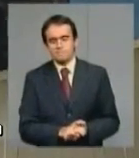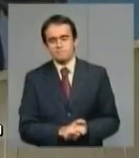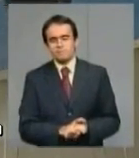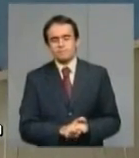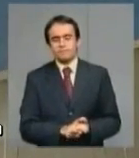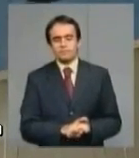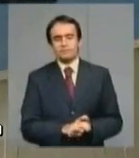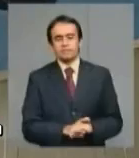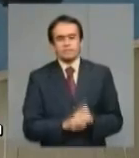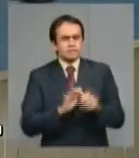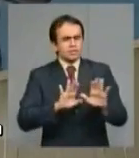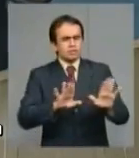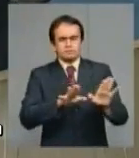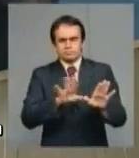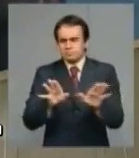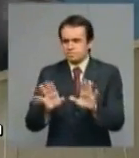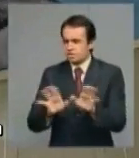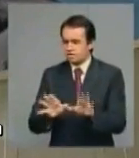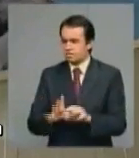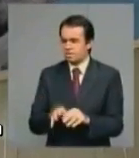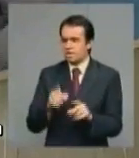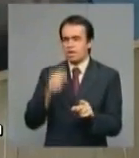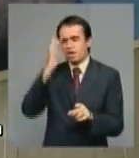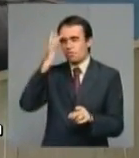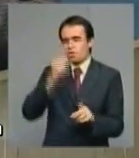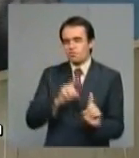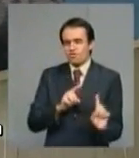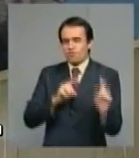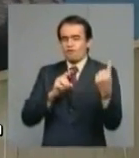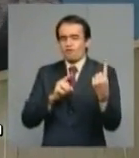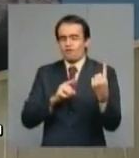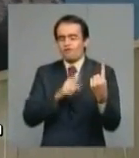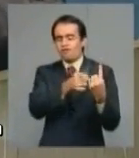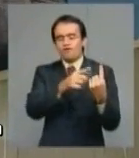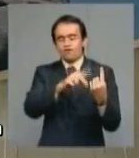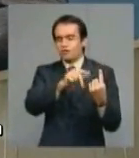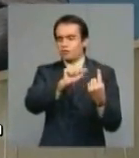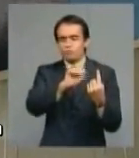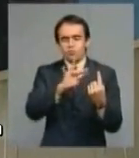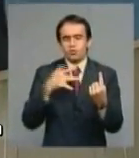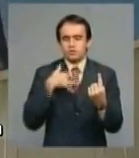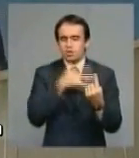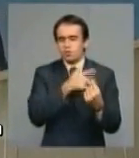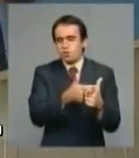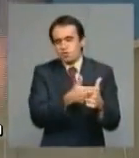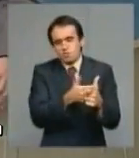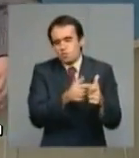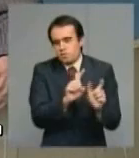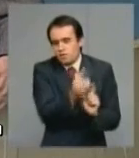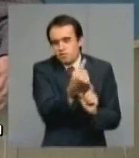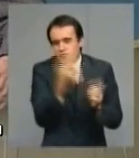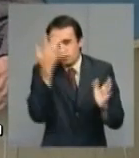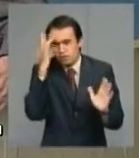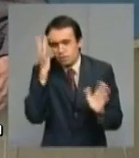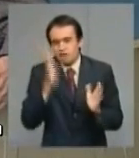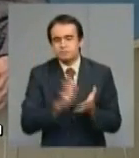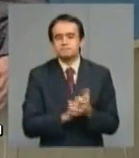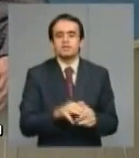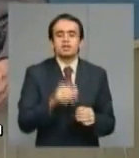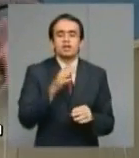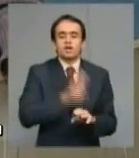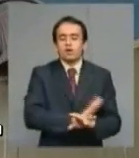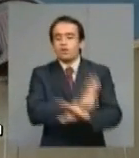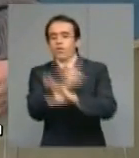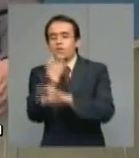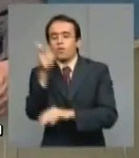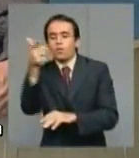E eu digo, não, isso pode ser, eu não vou fazer logo essa impressão. Fomos para outro